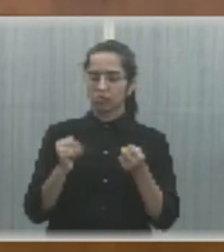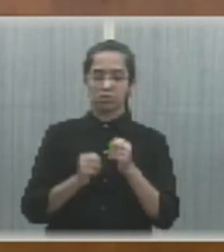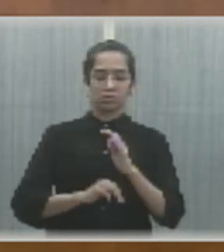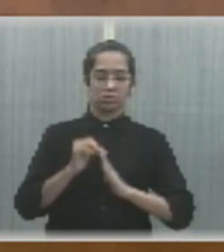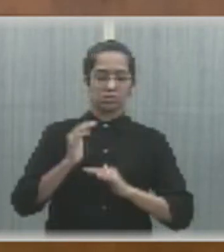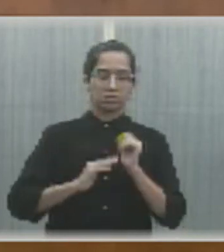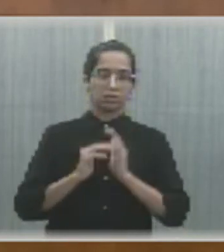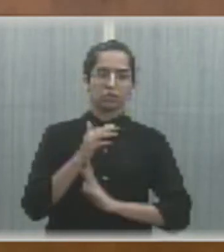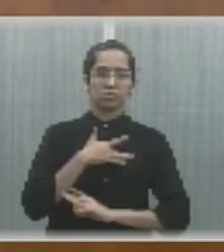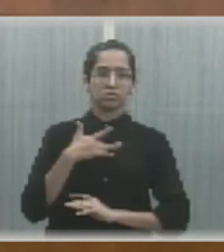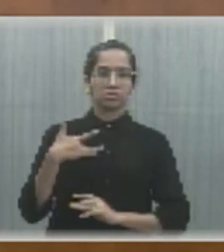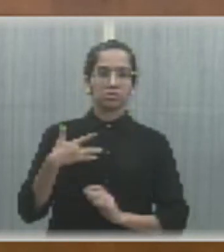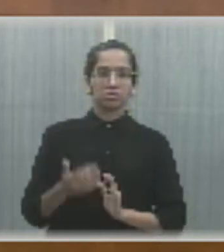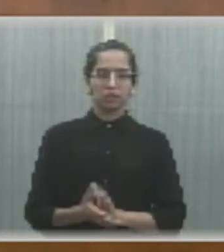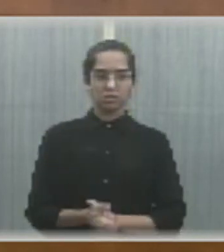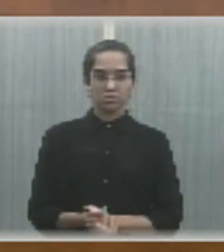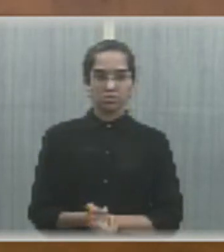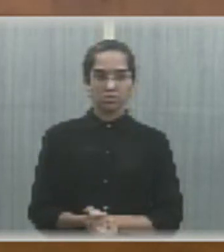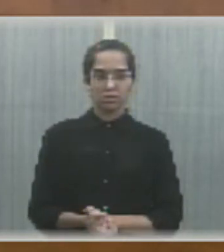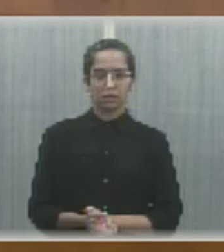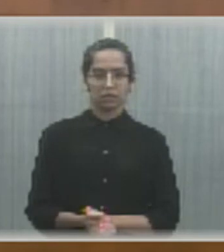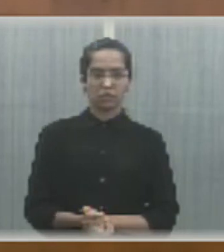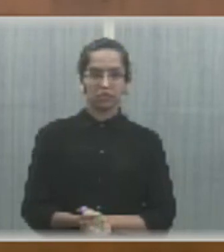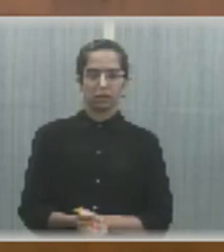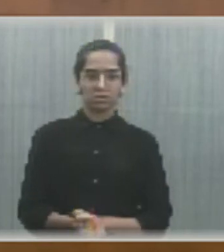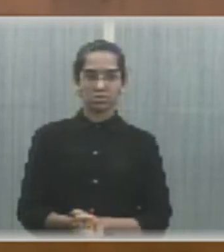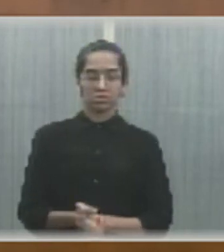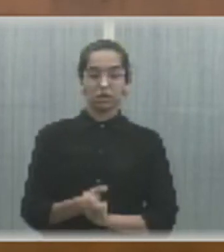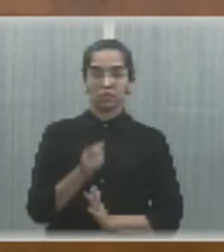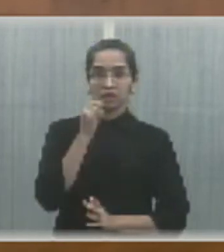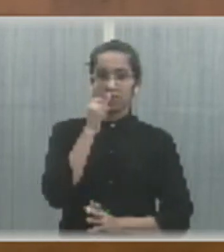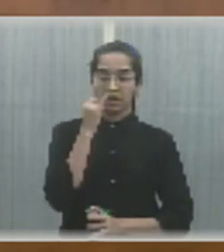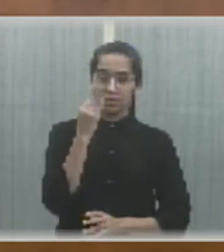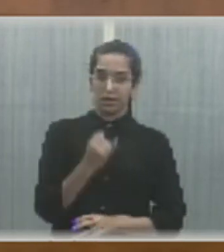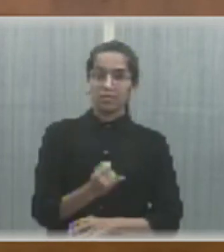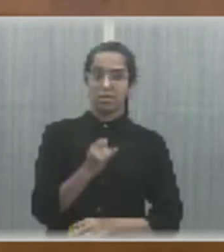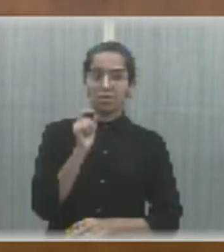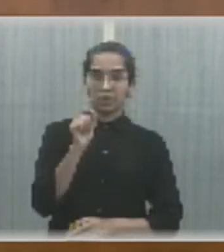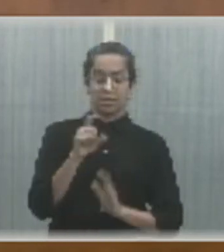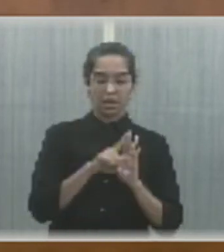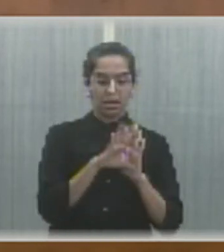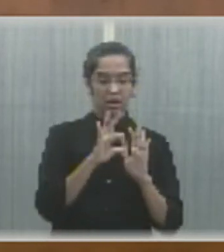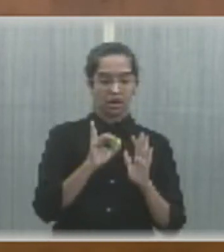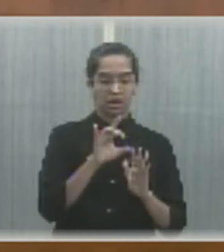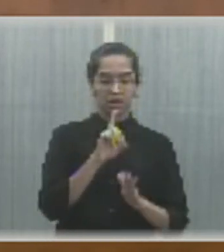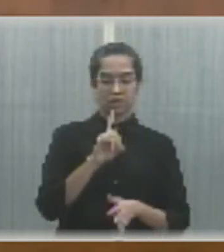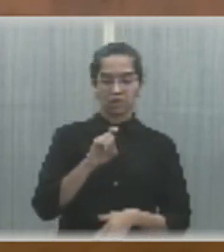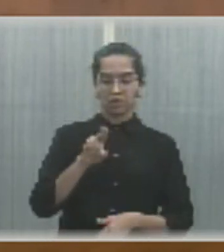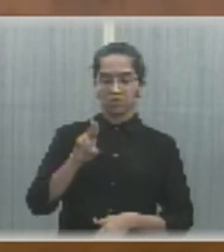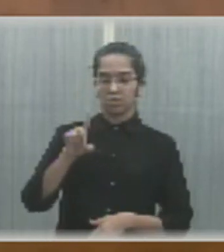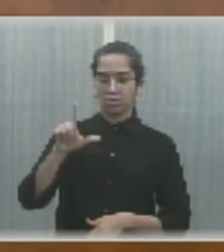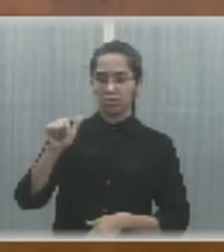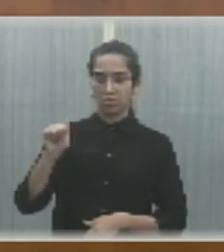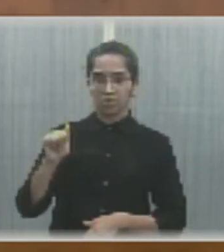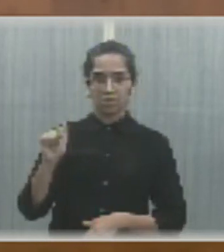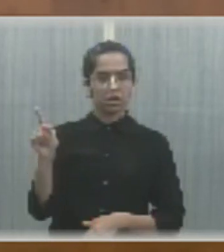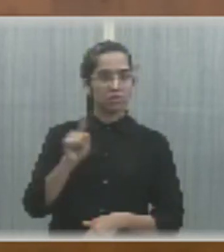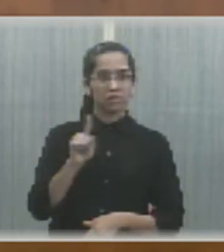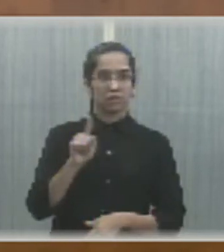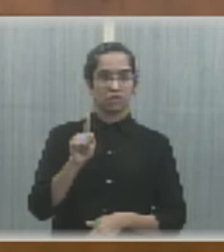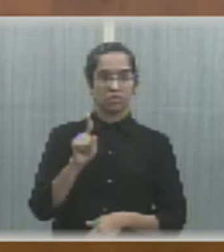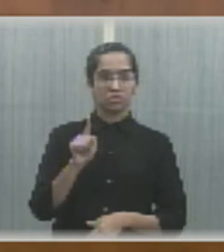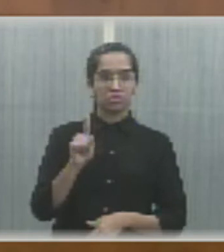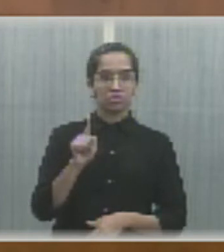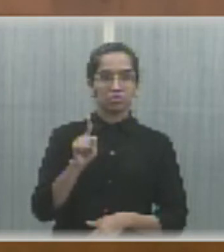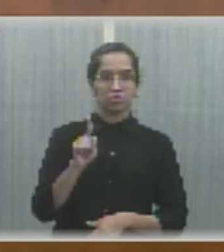de saúde. E dizer que a doula, que estão dizendo que é a lei da doula, não é a lei da doula, deputado Lima, é a lei, estou terminando